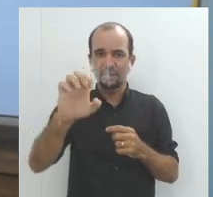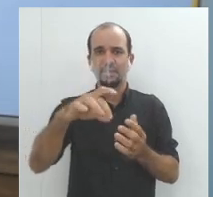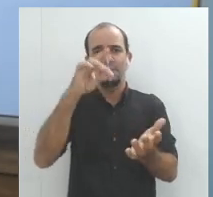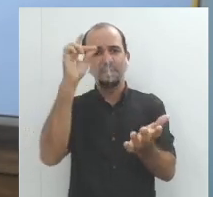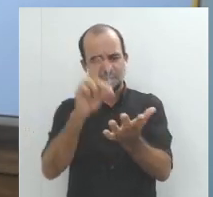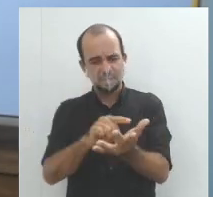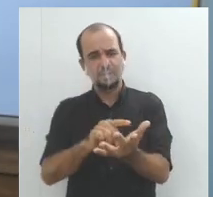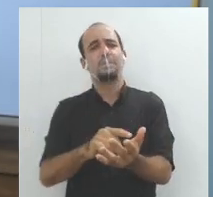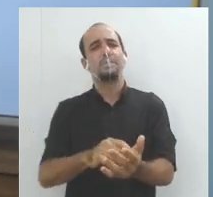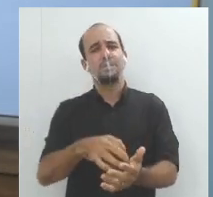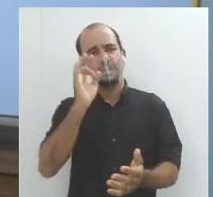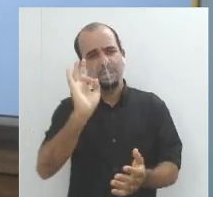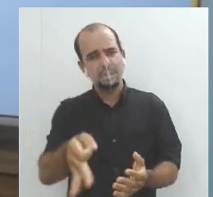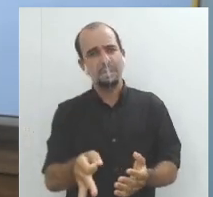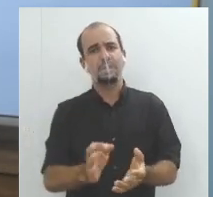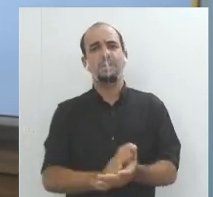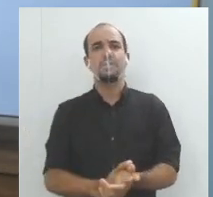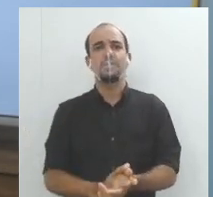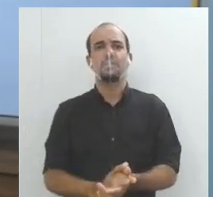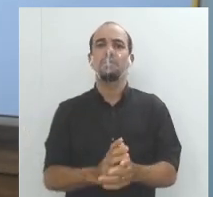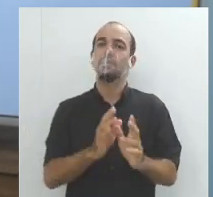na frase inteira.